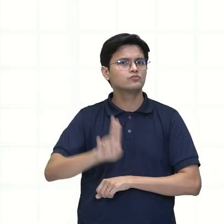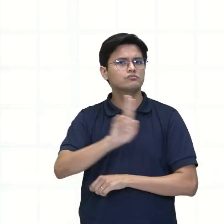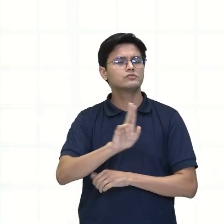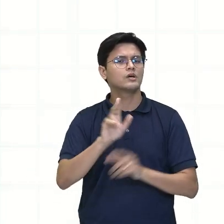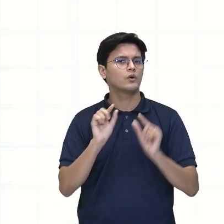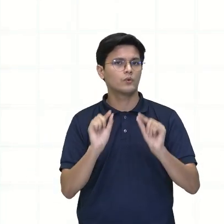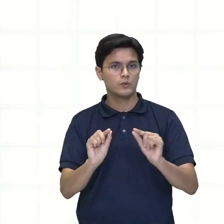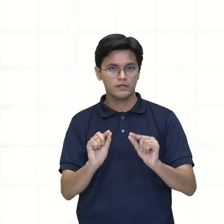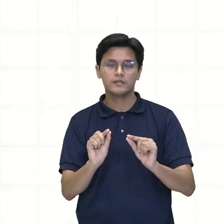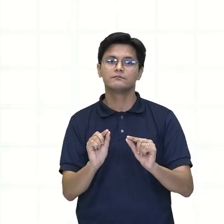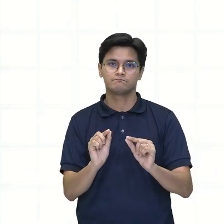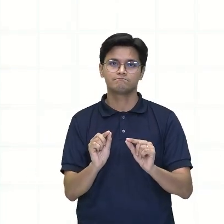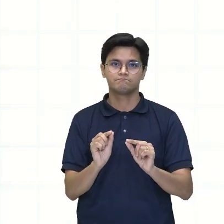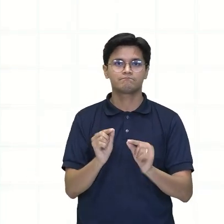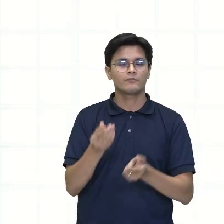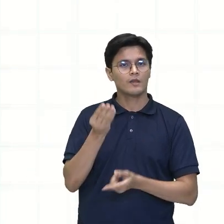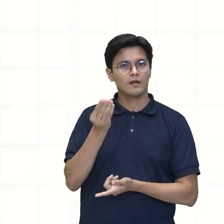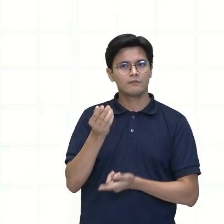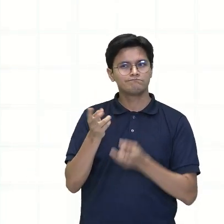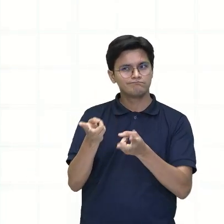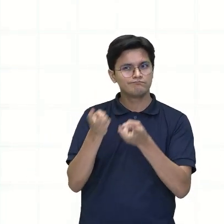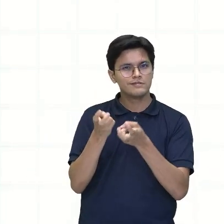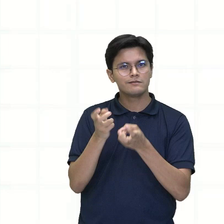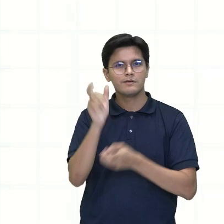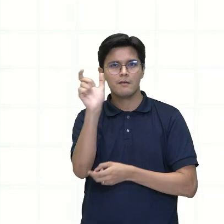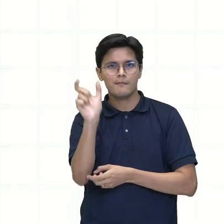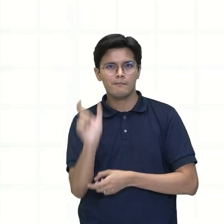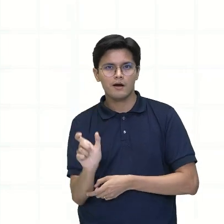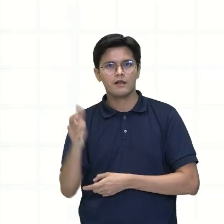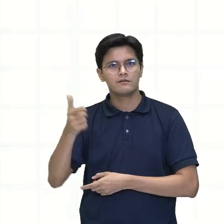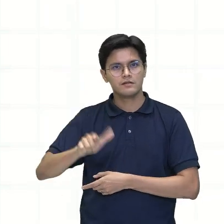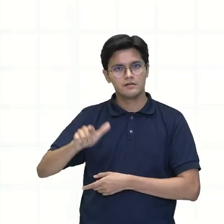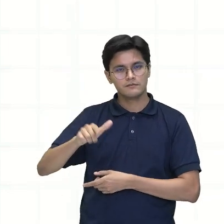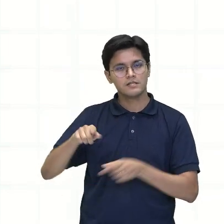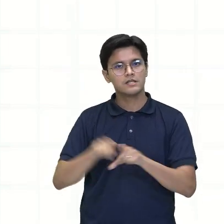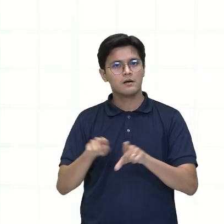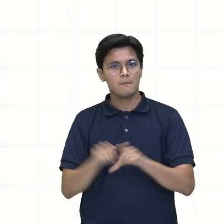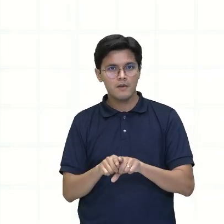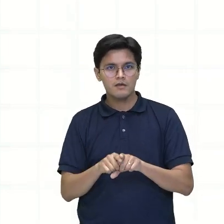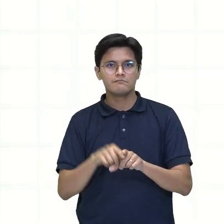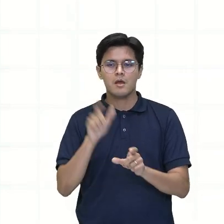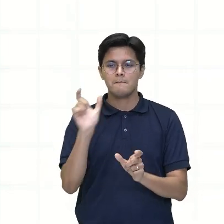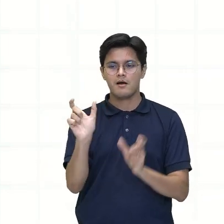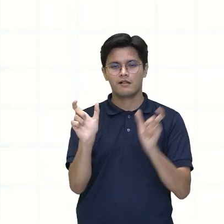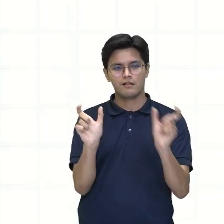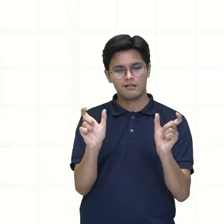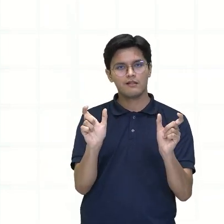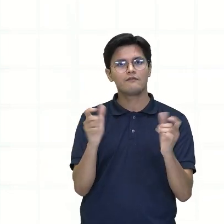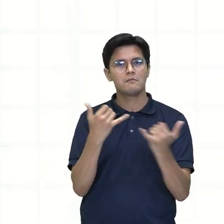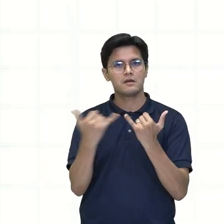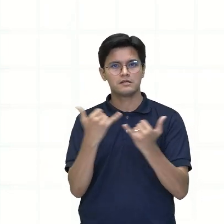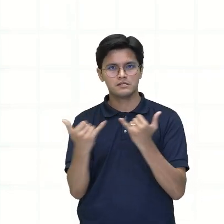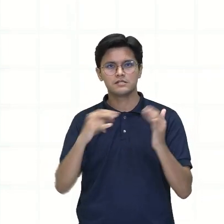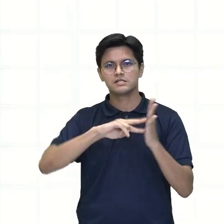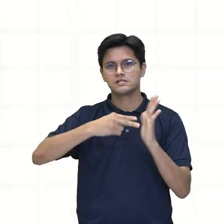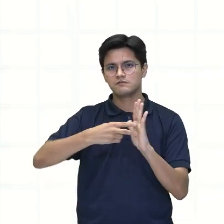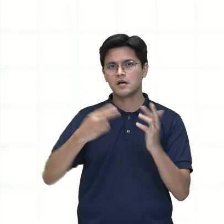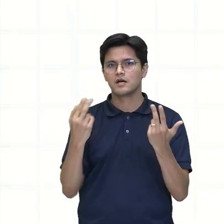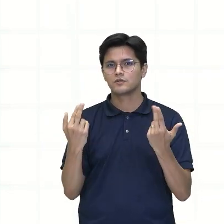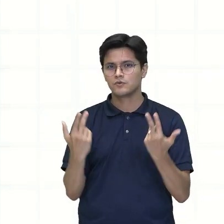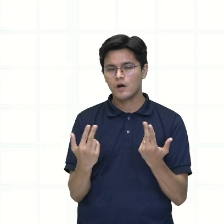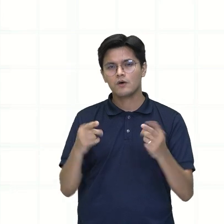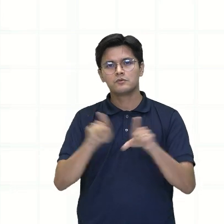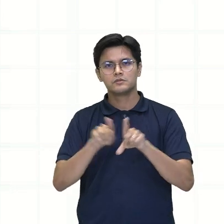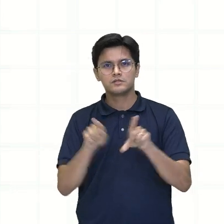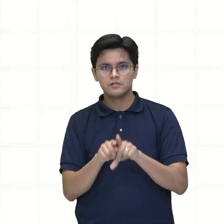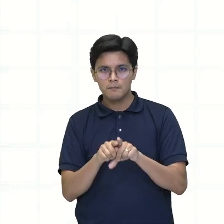palavras repetidas, palavras cognatas, observamos as imagens do texto, observamos o